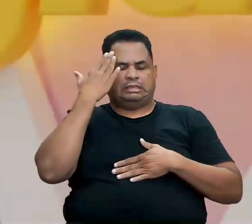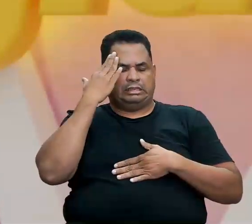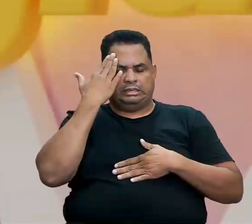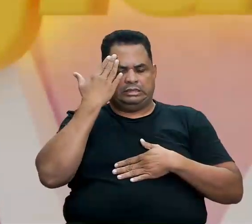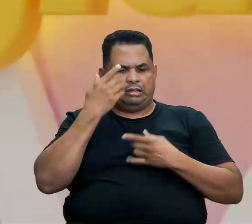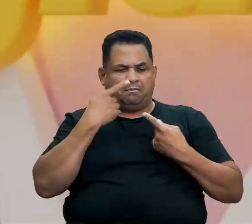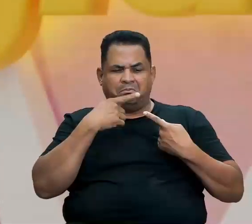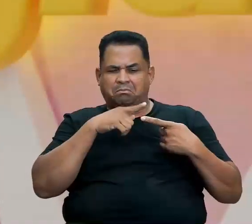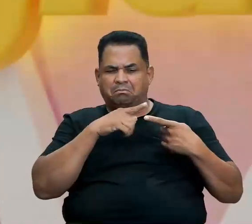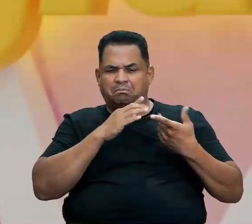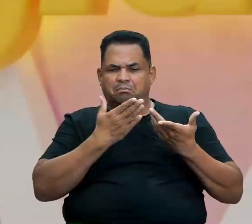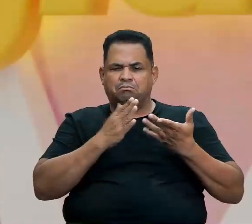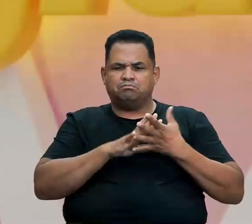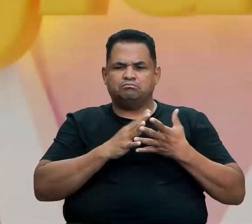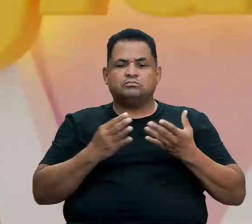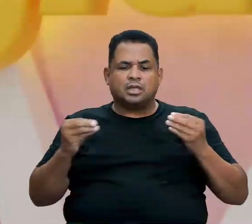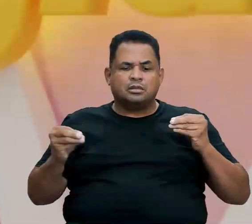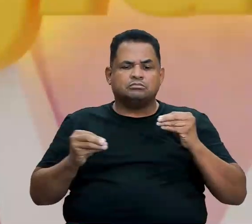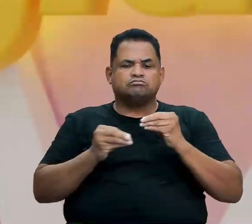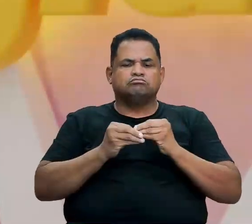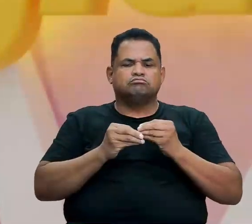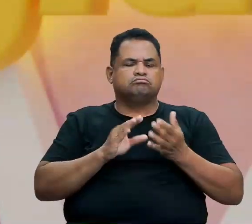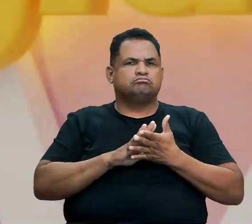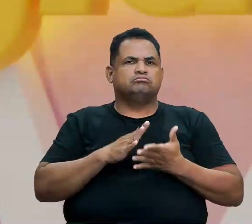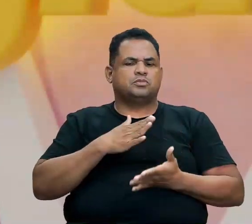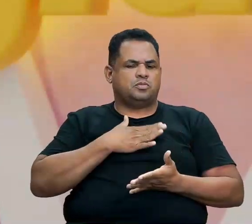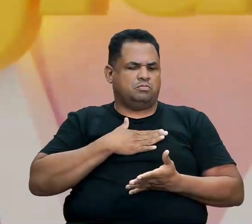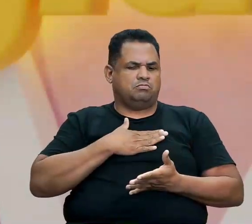mas como algo que me complementa enquanto indivíduo, né?